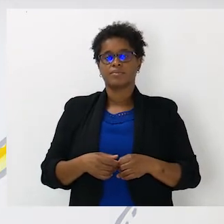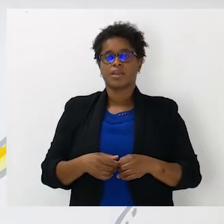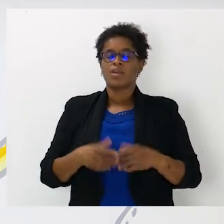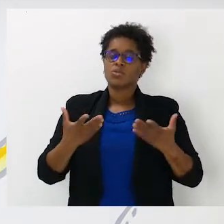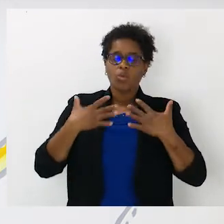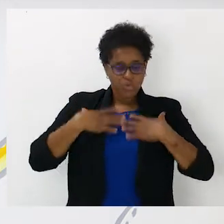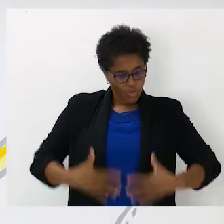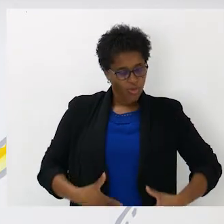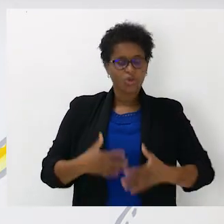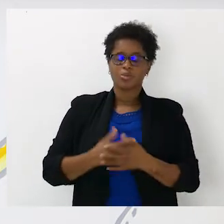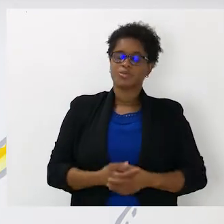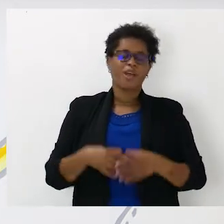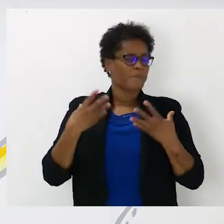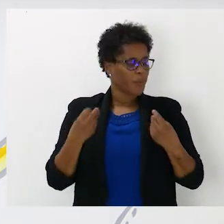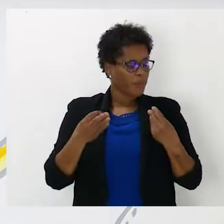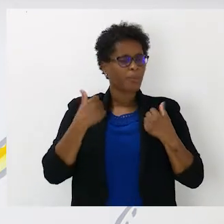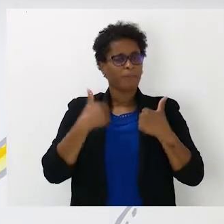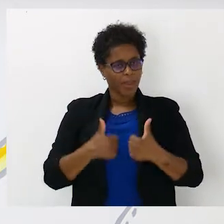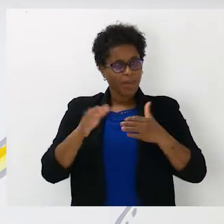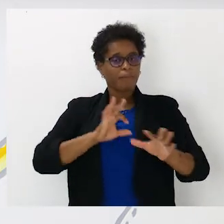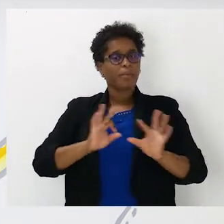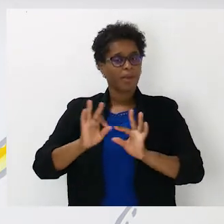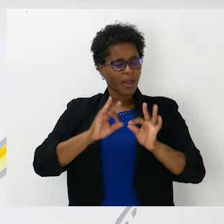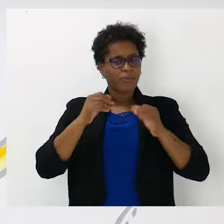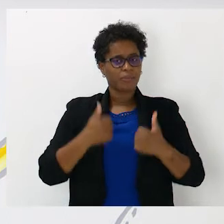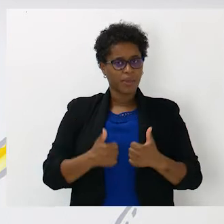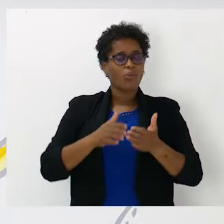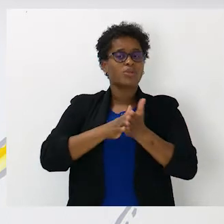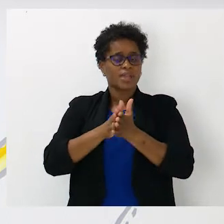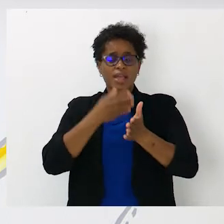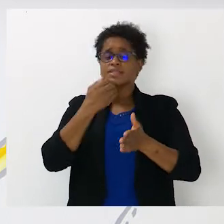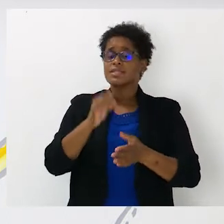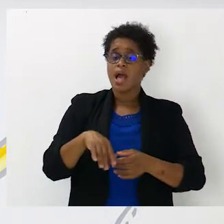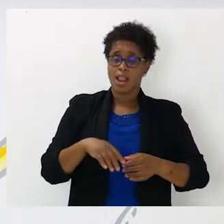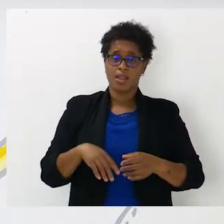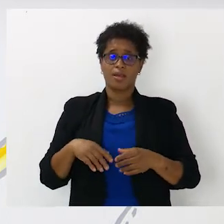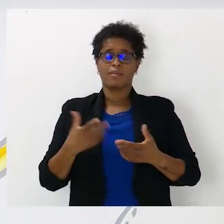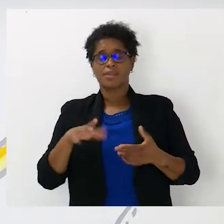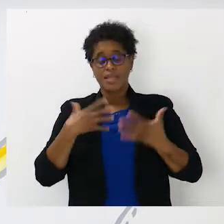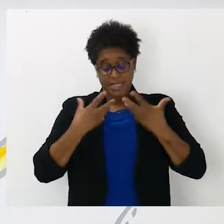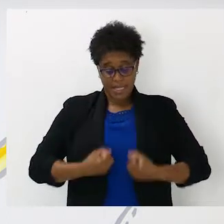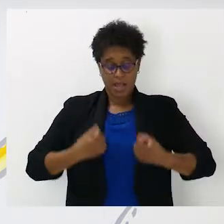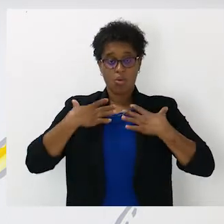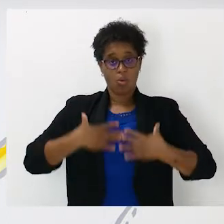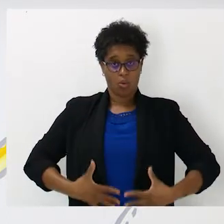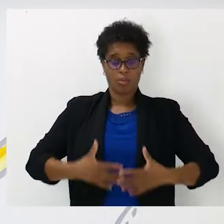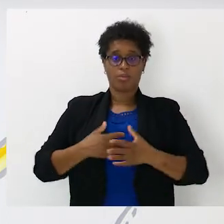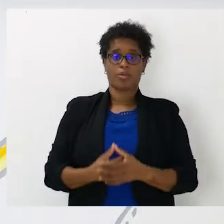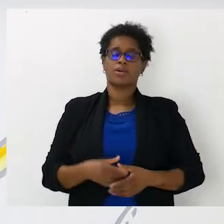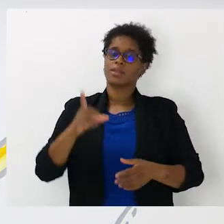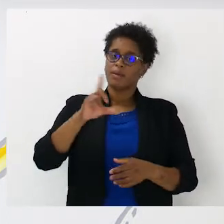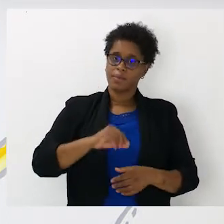os corpos eram muito bem preparados, utilizavam sal para tentar secar o corpo